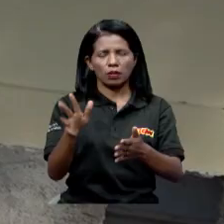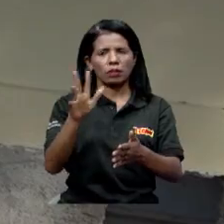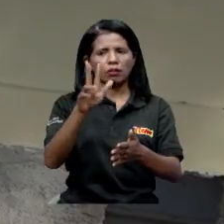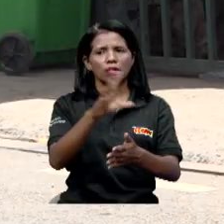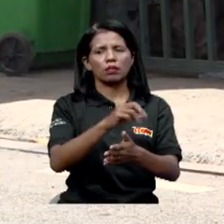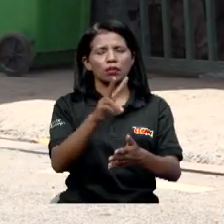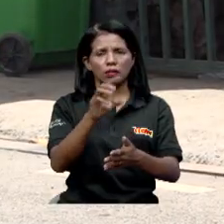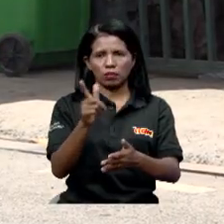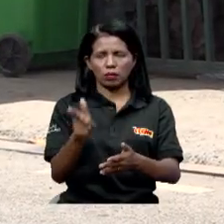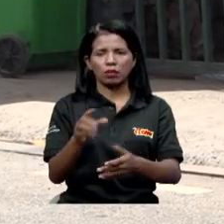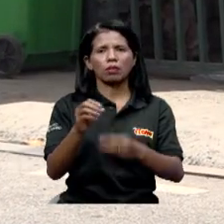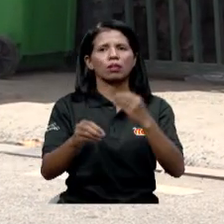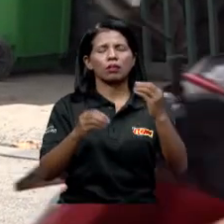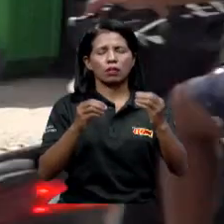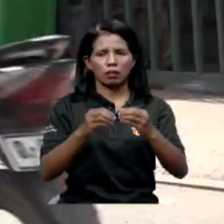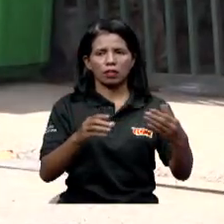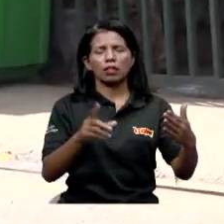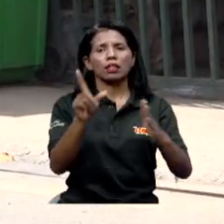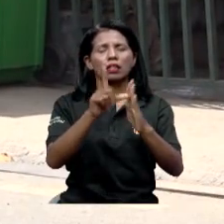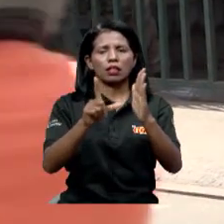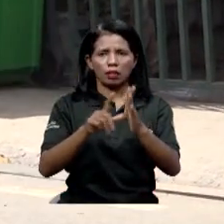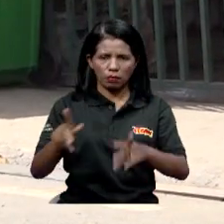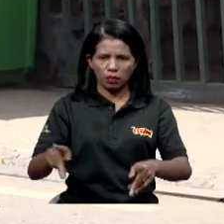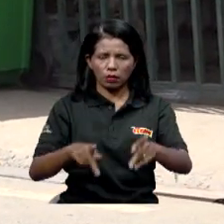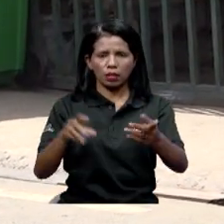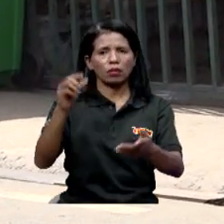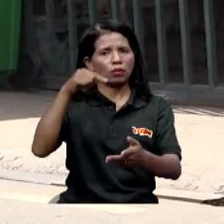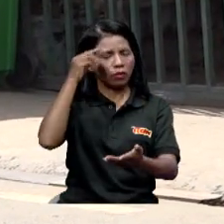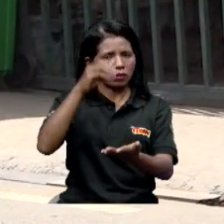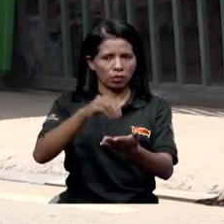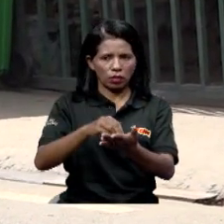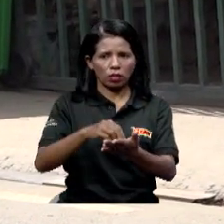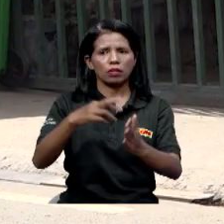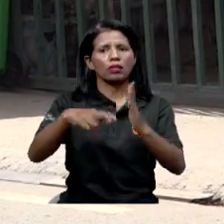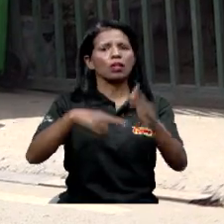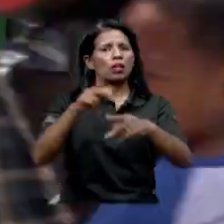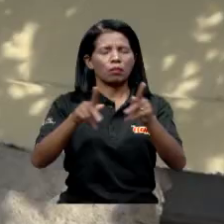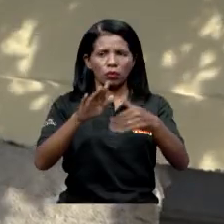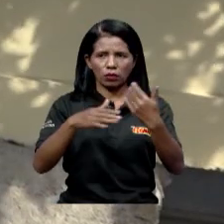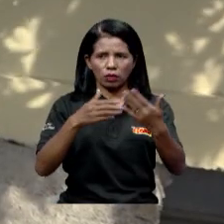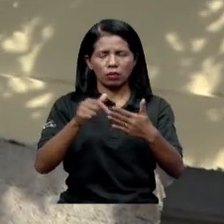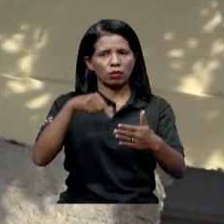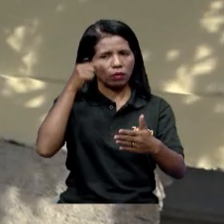rin roalu kona ba ordem publika ne be governo kria ona, ko di regula sidadan hotu ne be